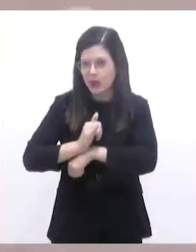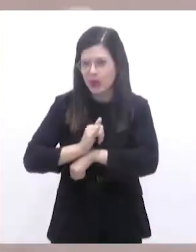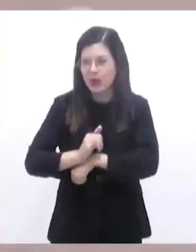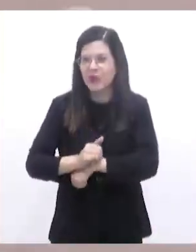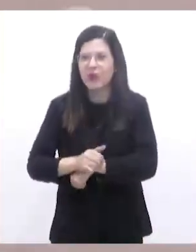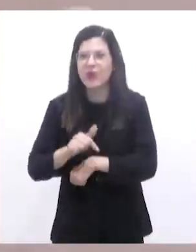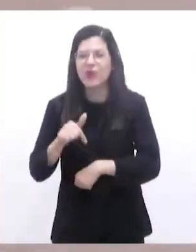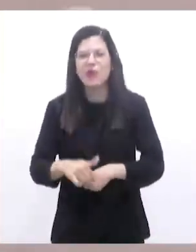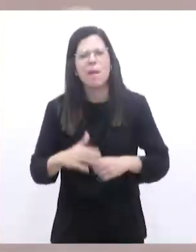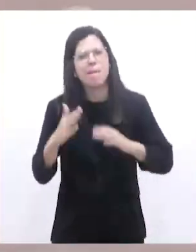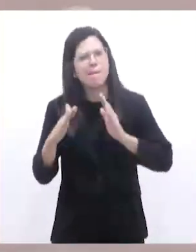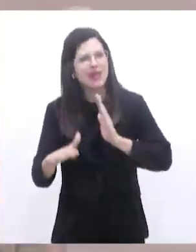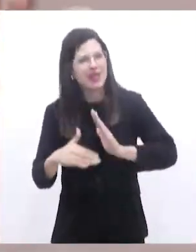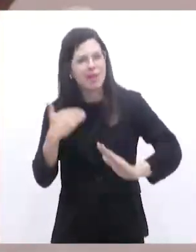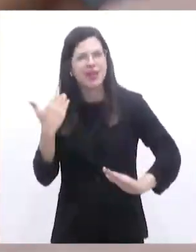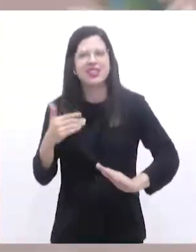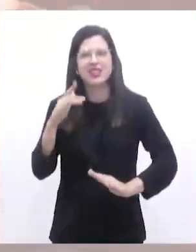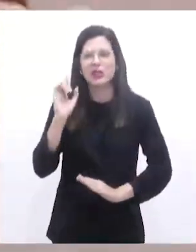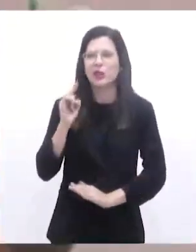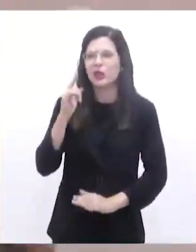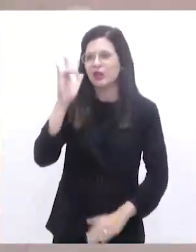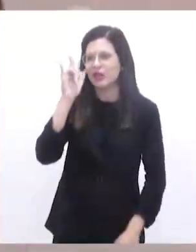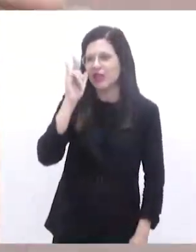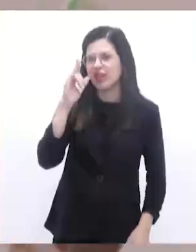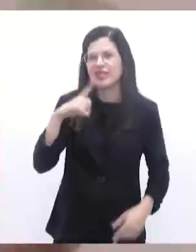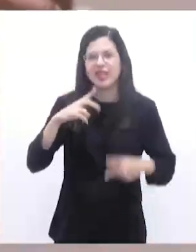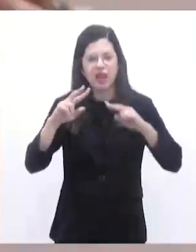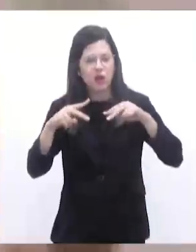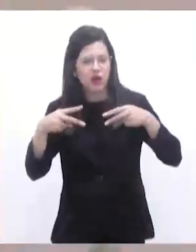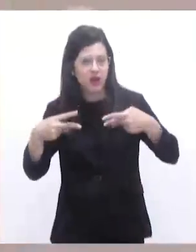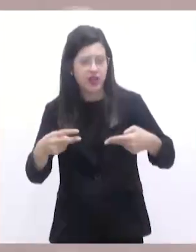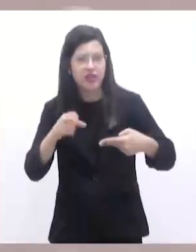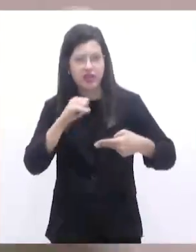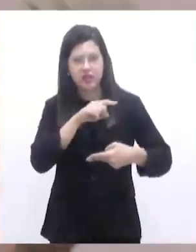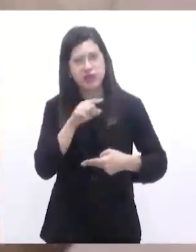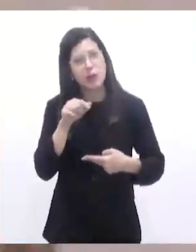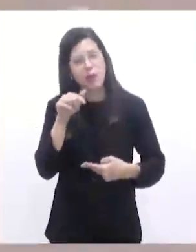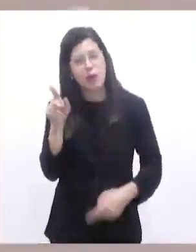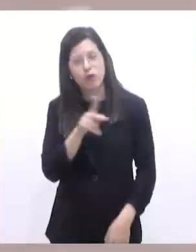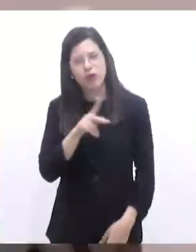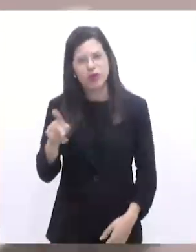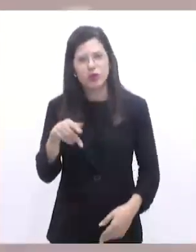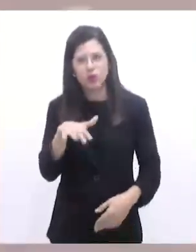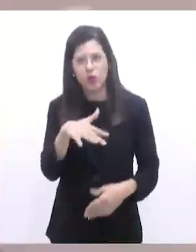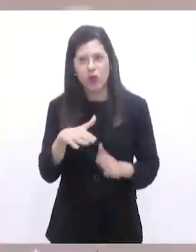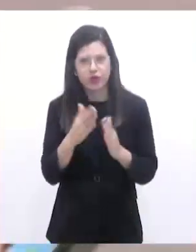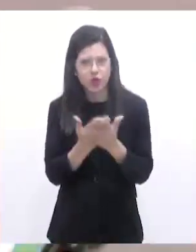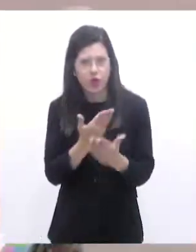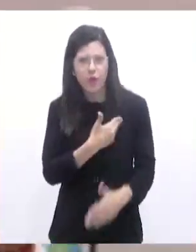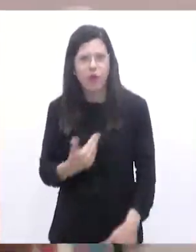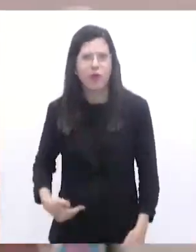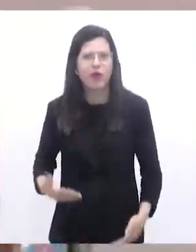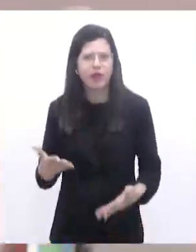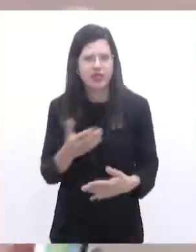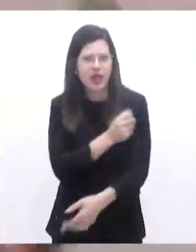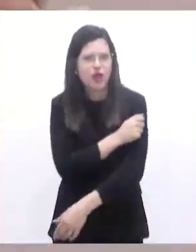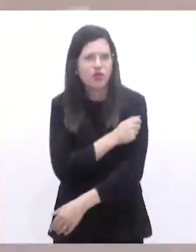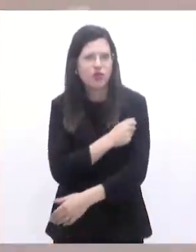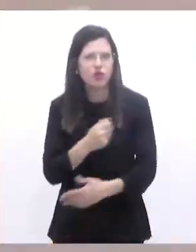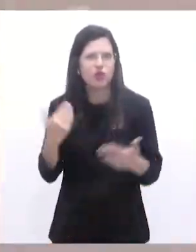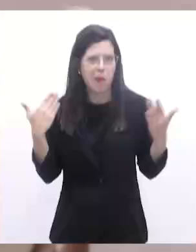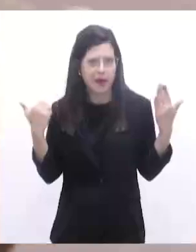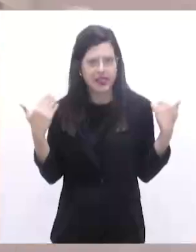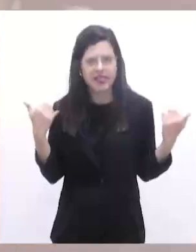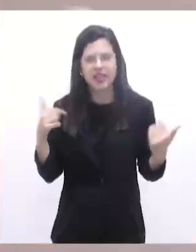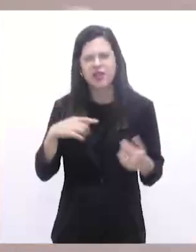Dá um alô lá pra gente. No nosso Instagram já tem todos os links. Se você é professor da rede pública, quiser levar os seus alunos no rolezinho, tem lá um cadastro para